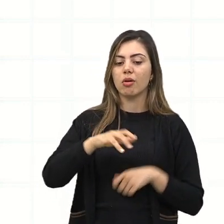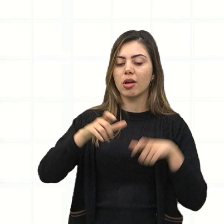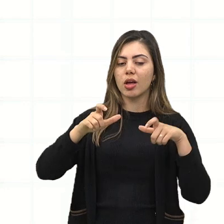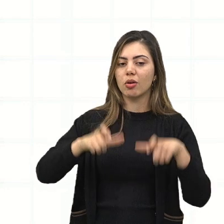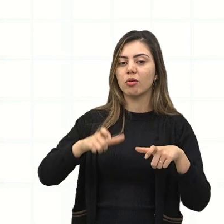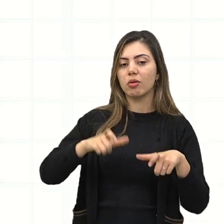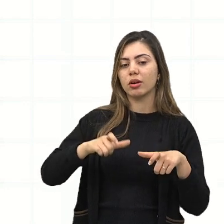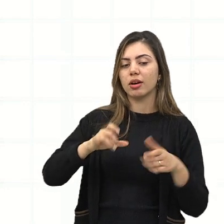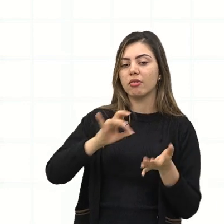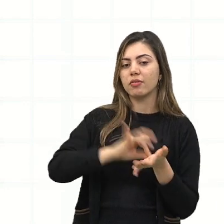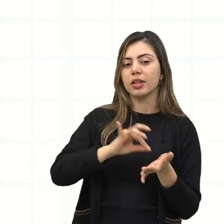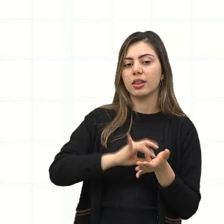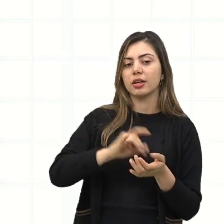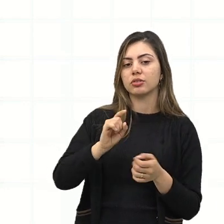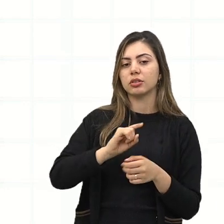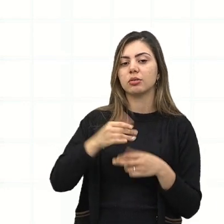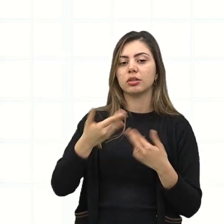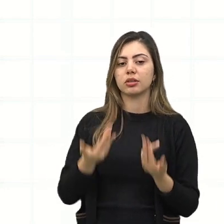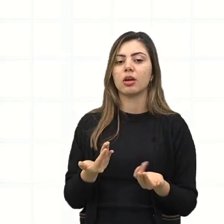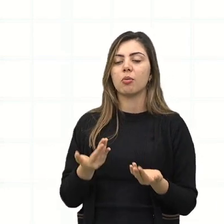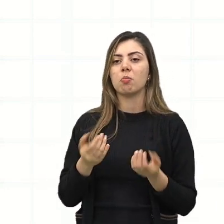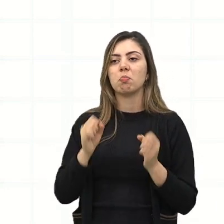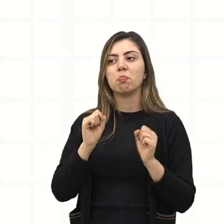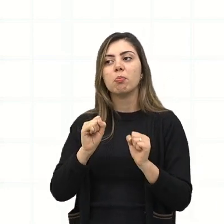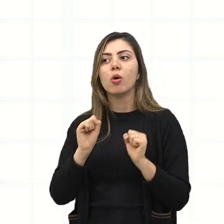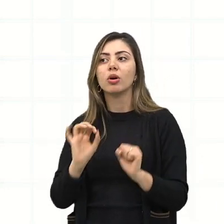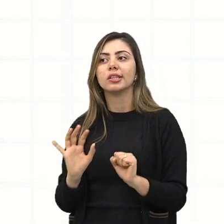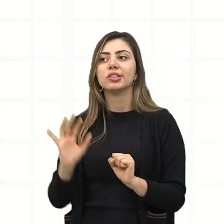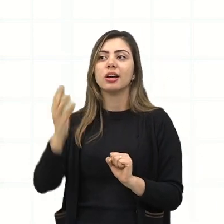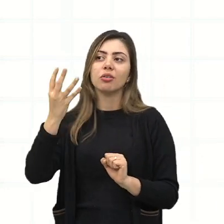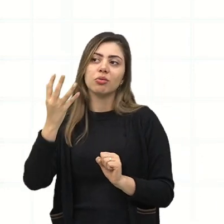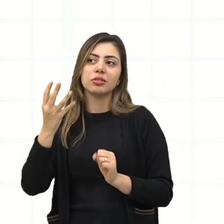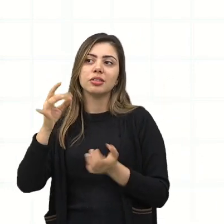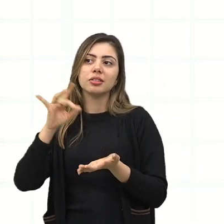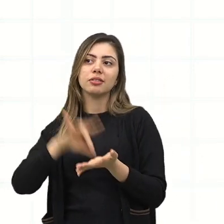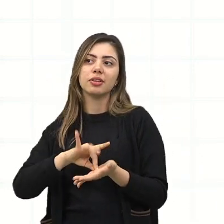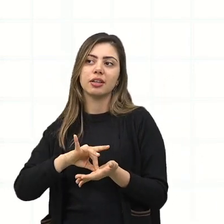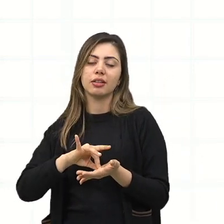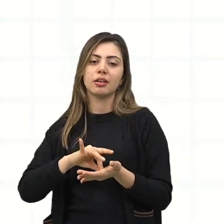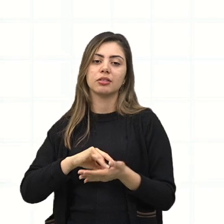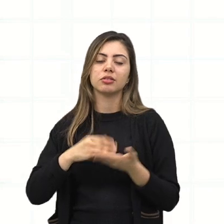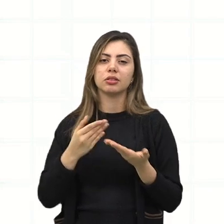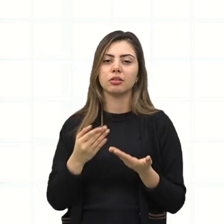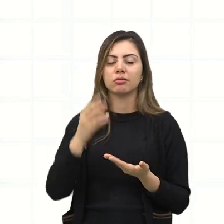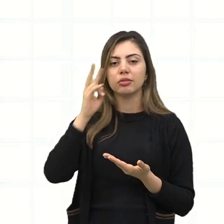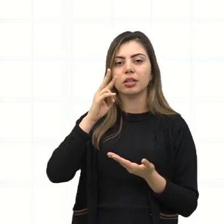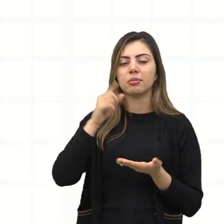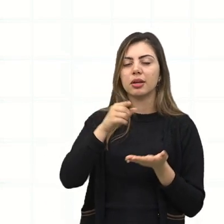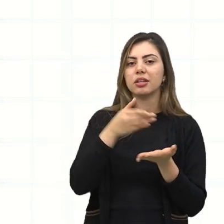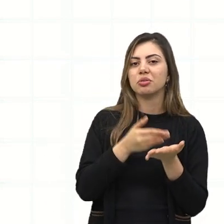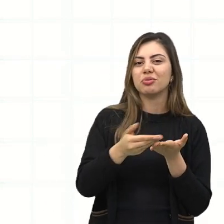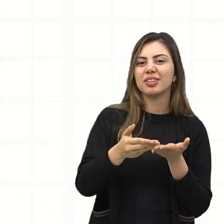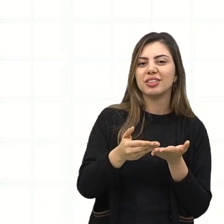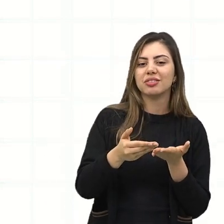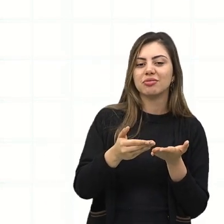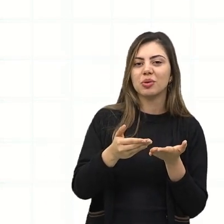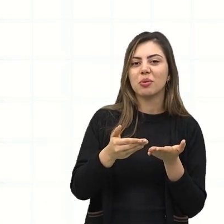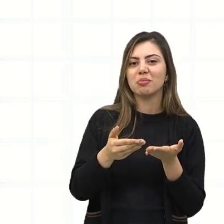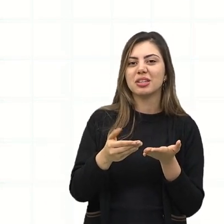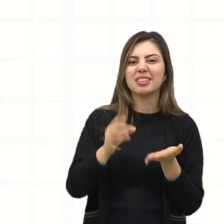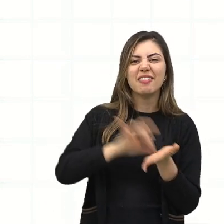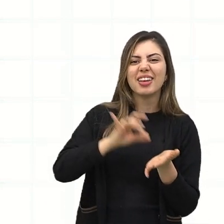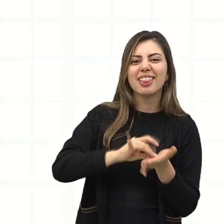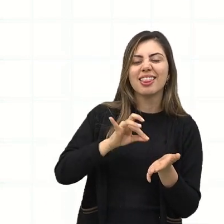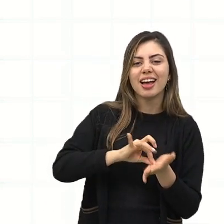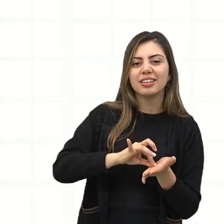é real, com uma representação possível. Então, o nosso vídeo lá no início, ele não é a realidade, não foi